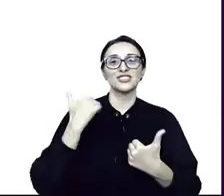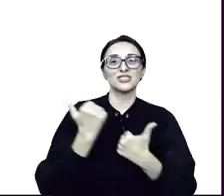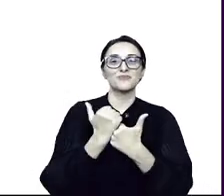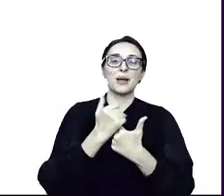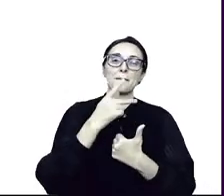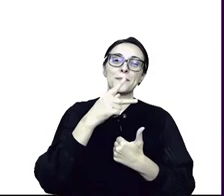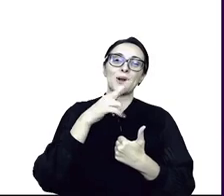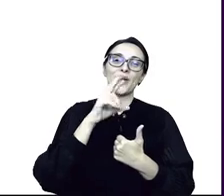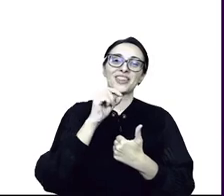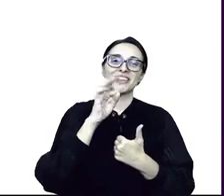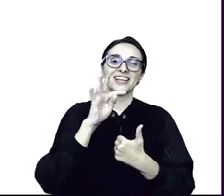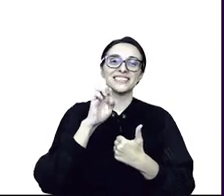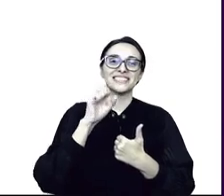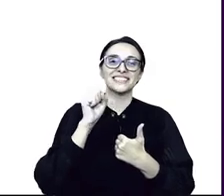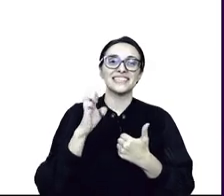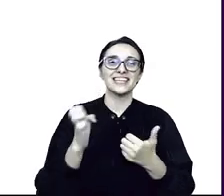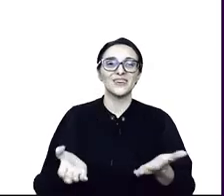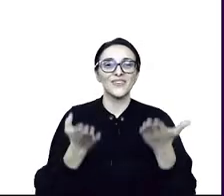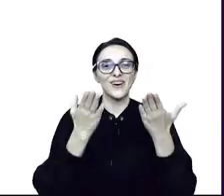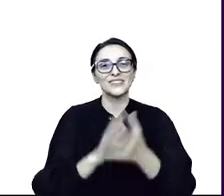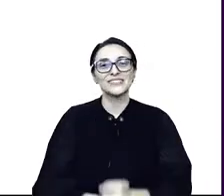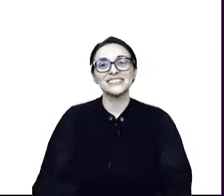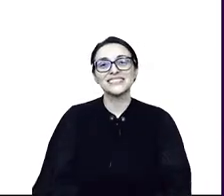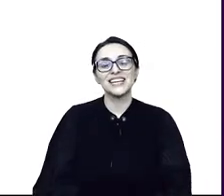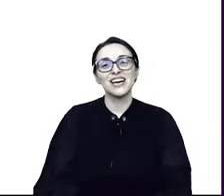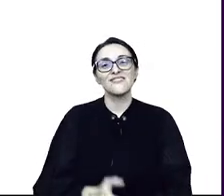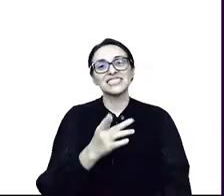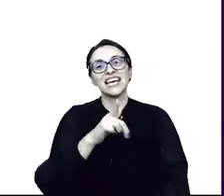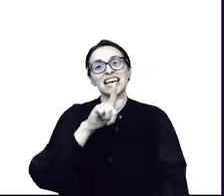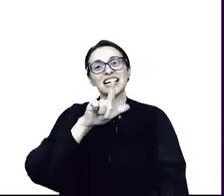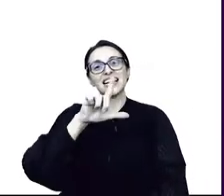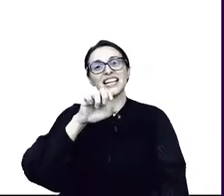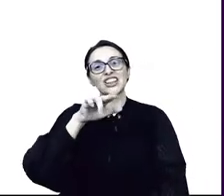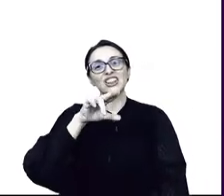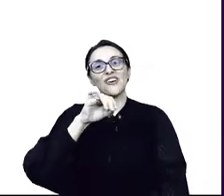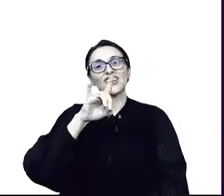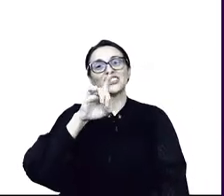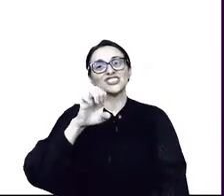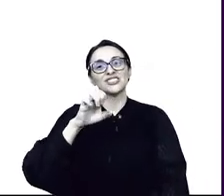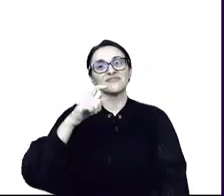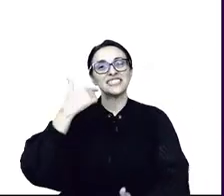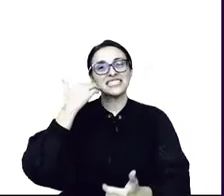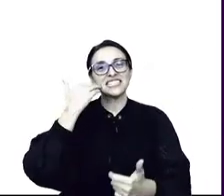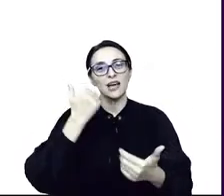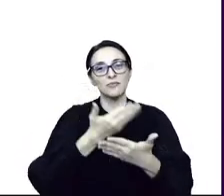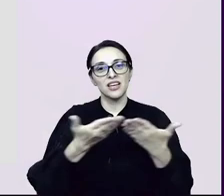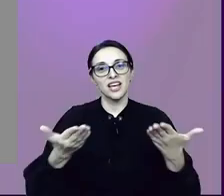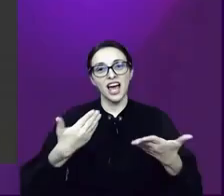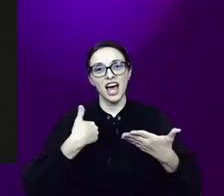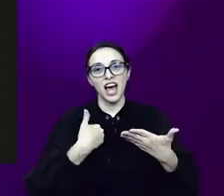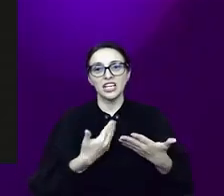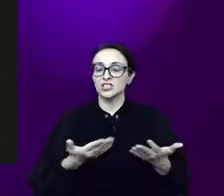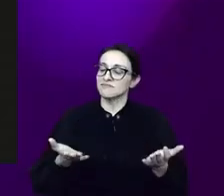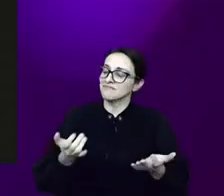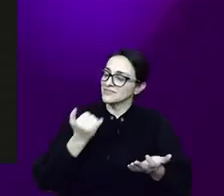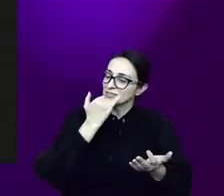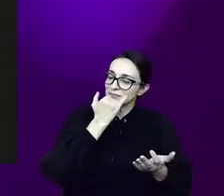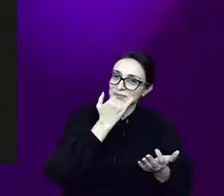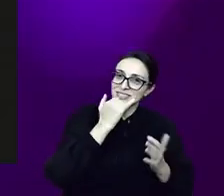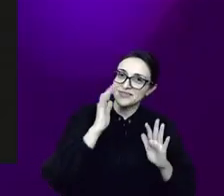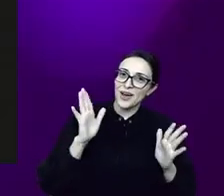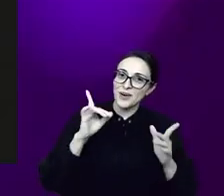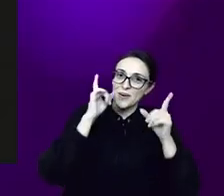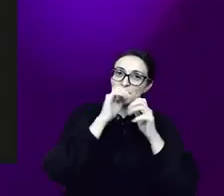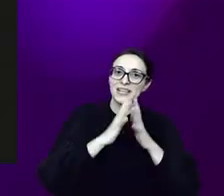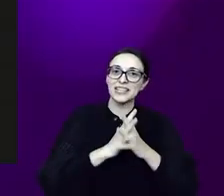e agora, Zan? Você que é o rei da glenoide, o que nós vamos fazer? Agora você complicou bem. Então, sabe qual é a minha